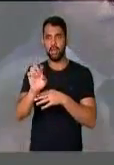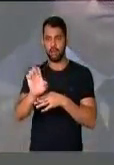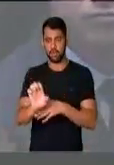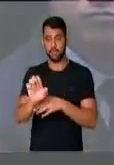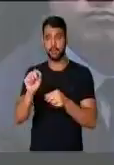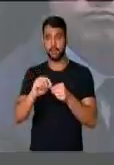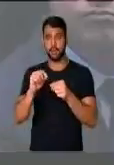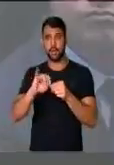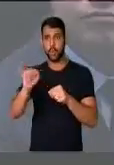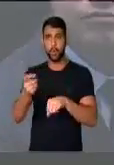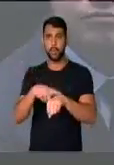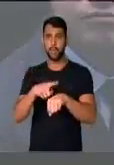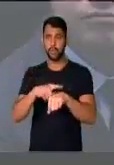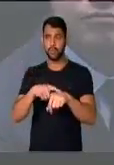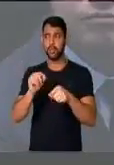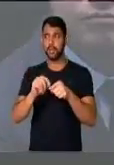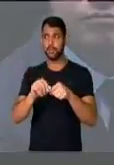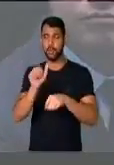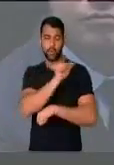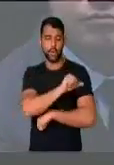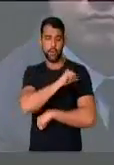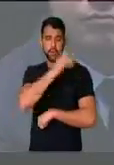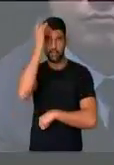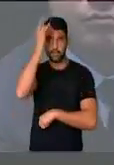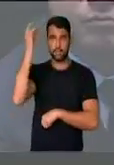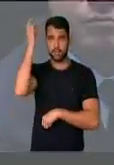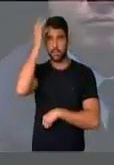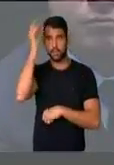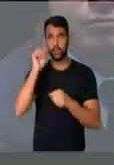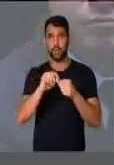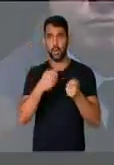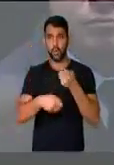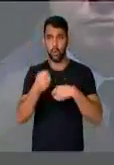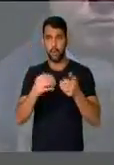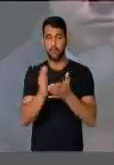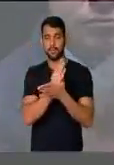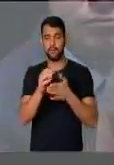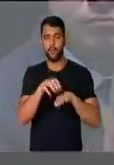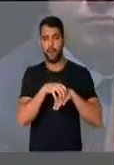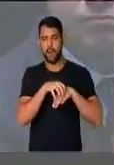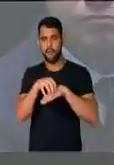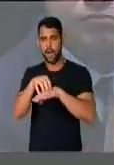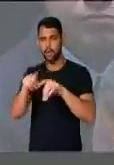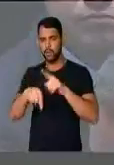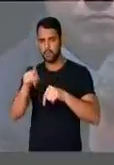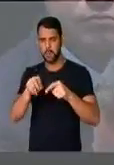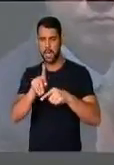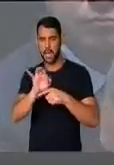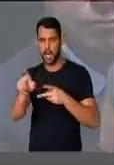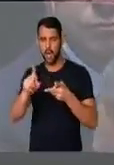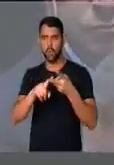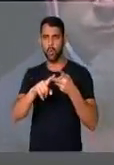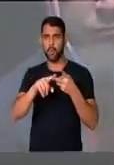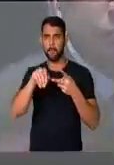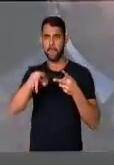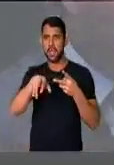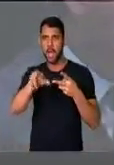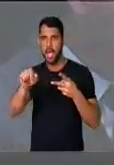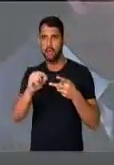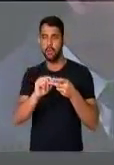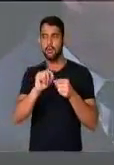um campo de oportunidade para o Rio e para o Espírito Santo e para o Brasil, porque aí vão ser escoados o grão, vão ser escoados o minério e abrir uma nova